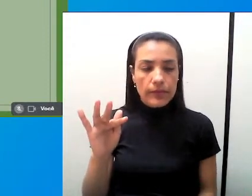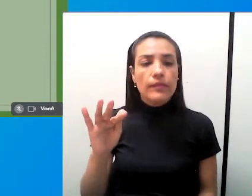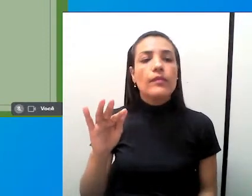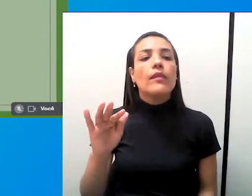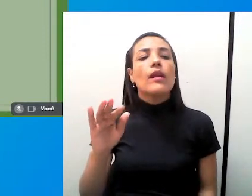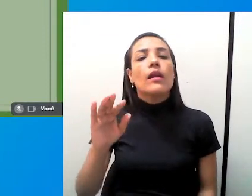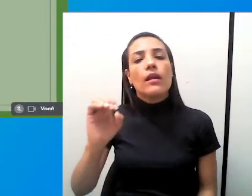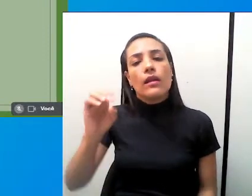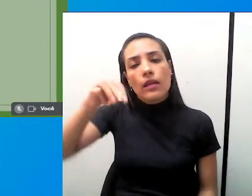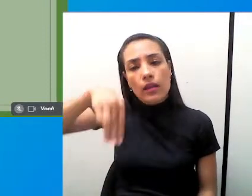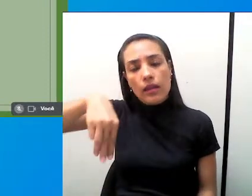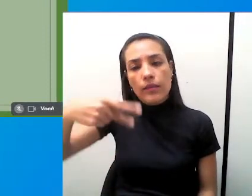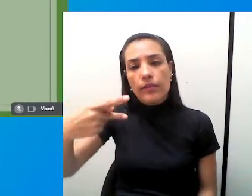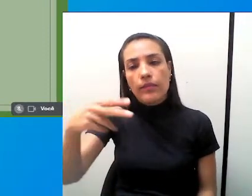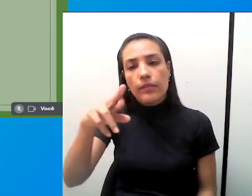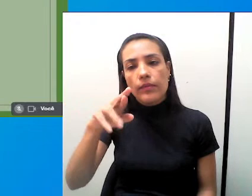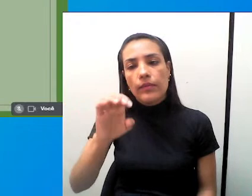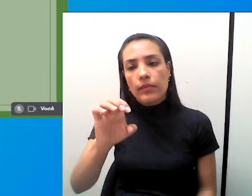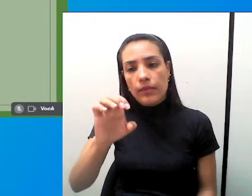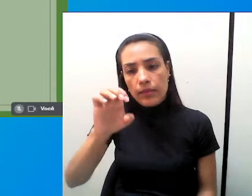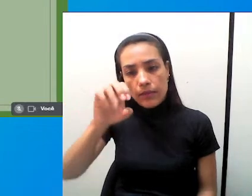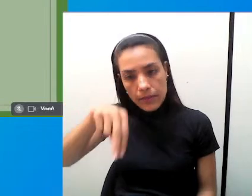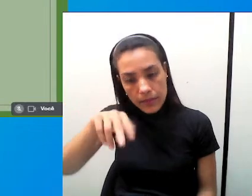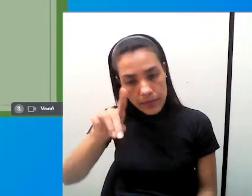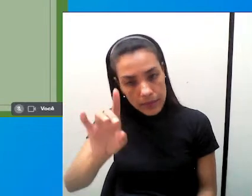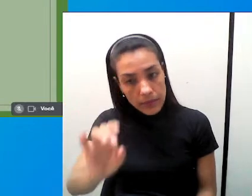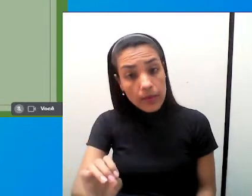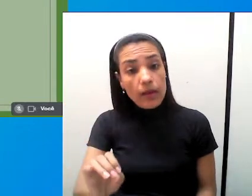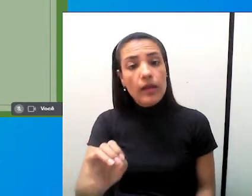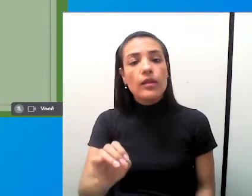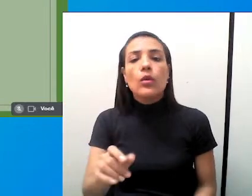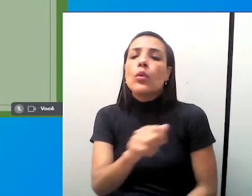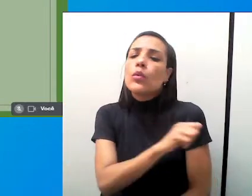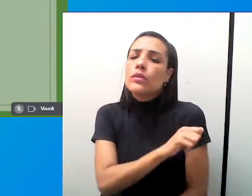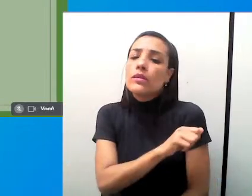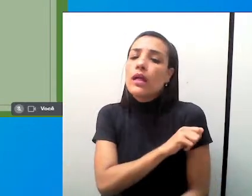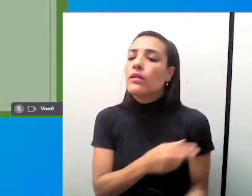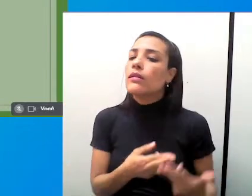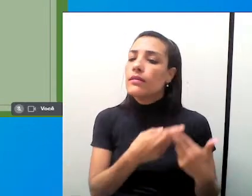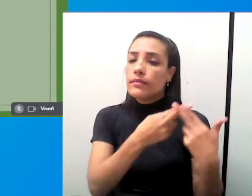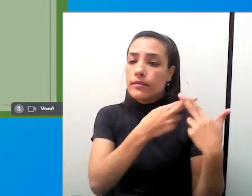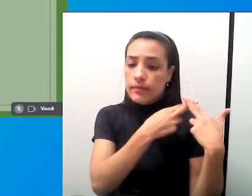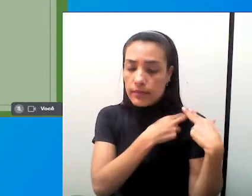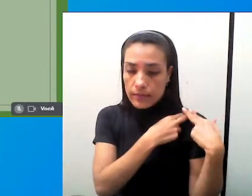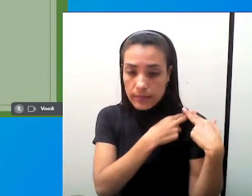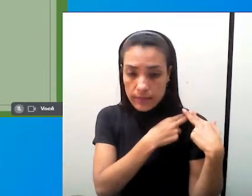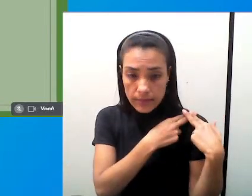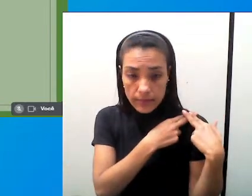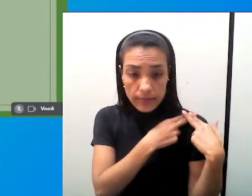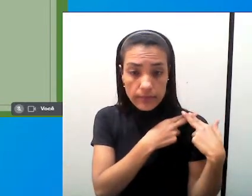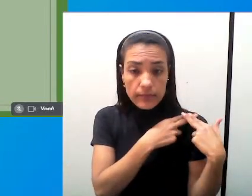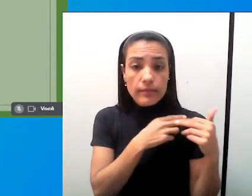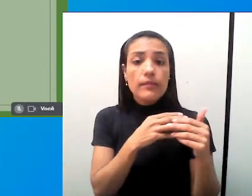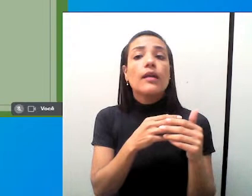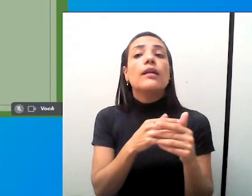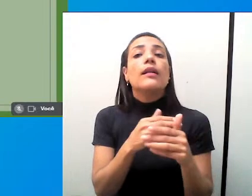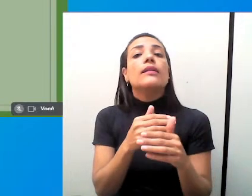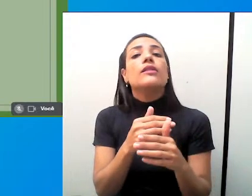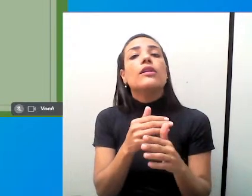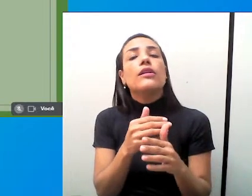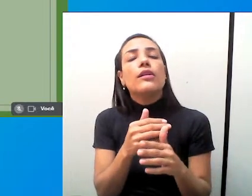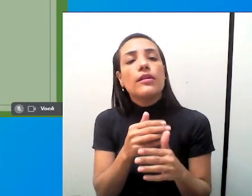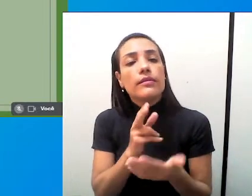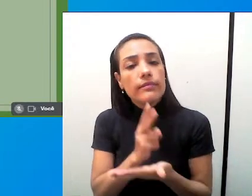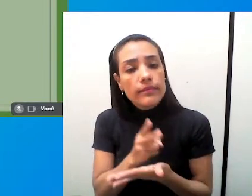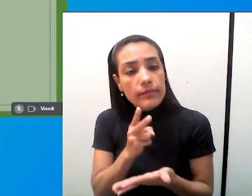nossos alunos, né, eles tiveram um papel de realmente protagonista durante todo esse processo, né,